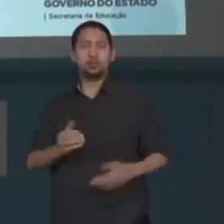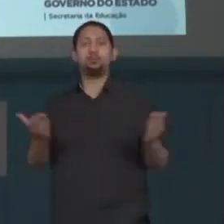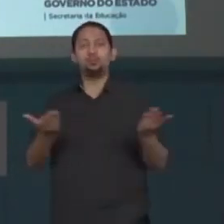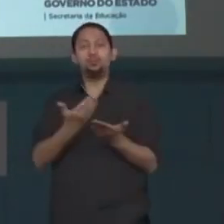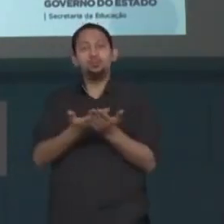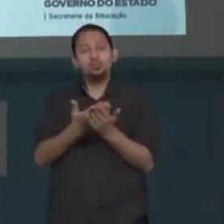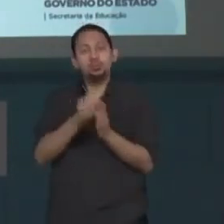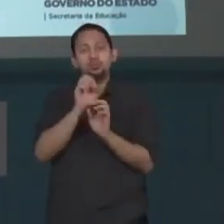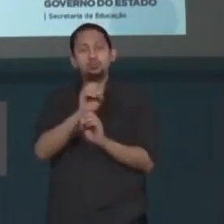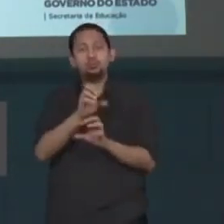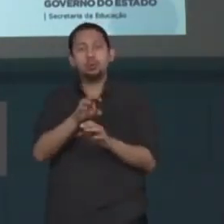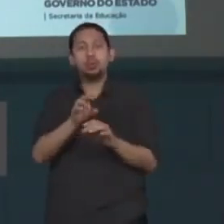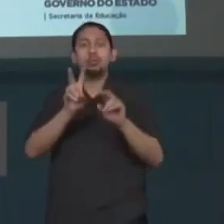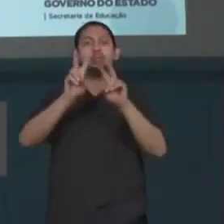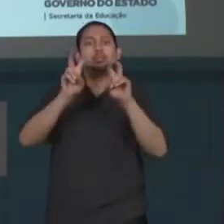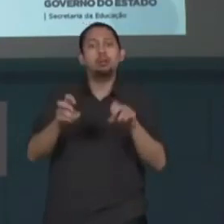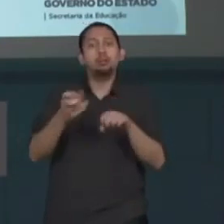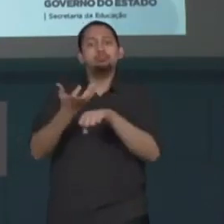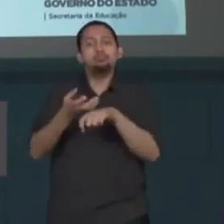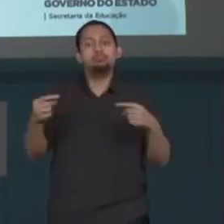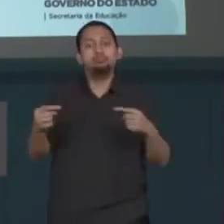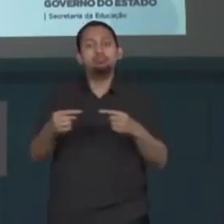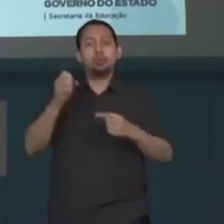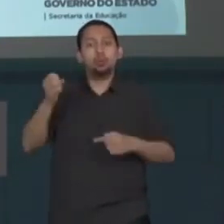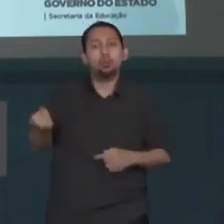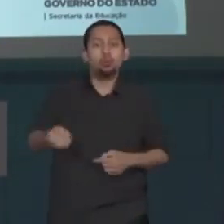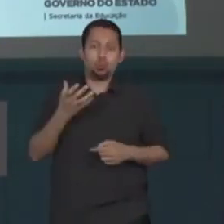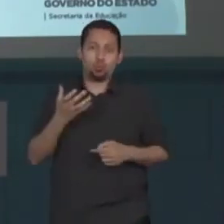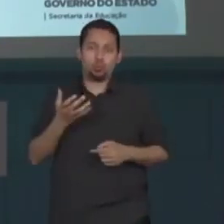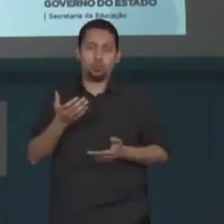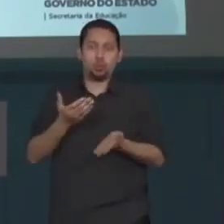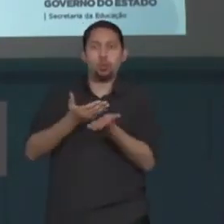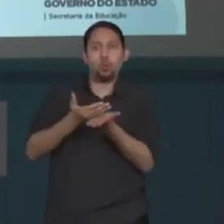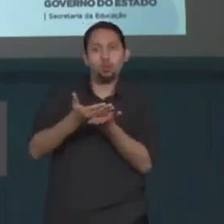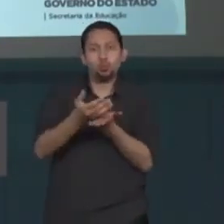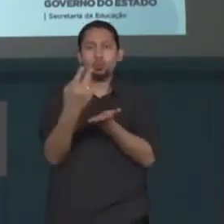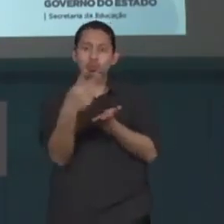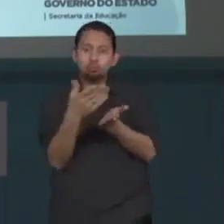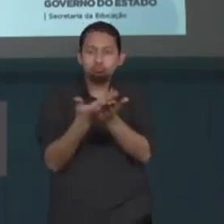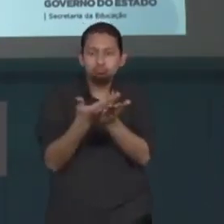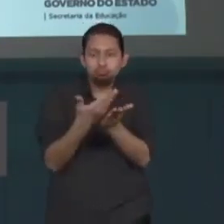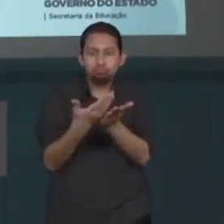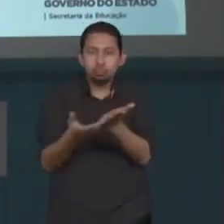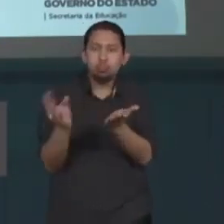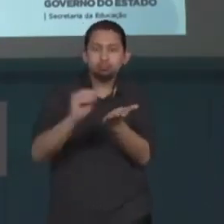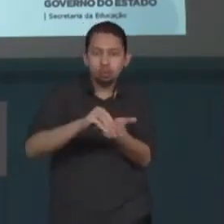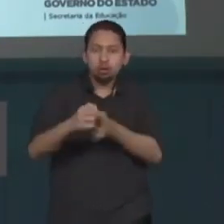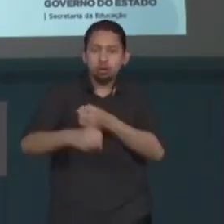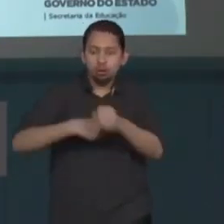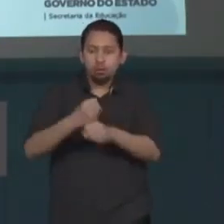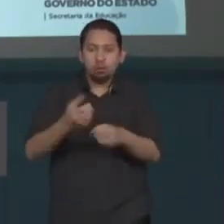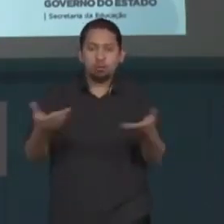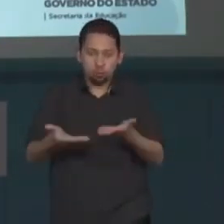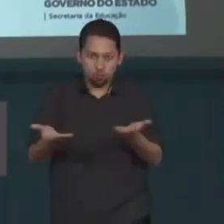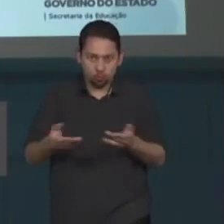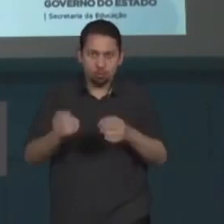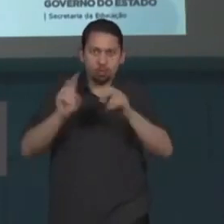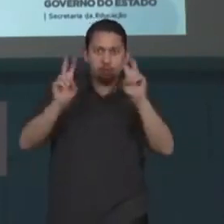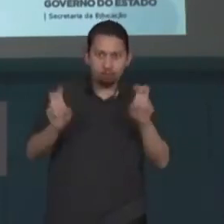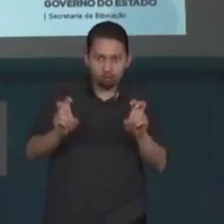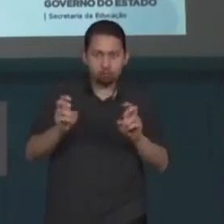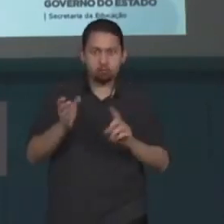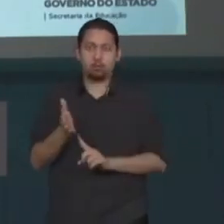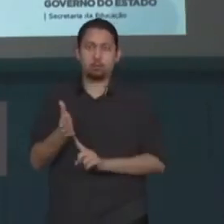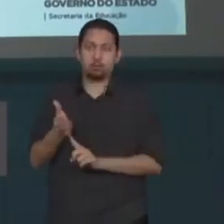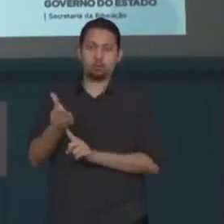vocês de um componente novo que começou a ser inserido no currículo este ano. É o componente tecnologia. A